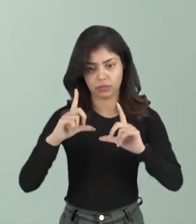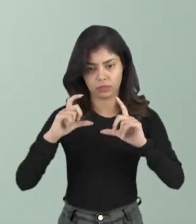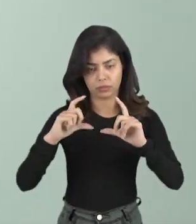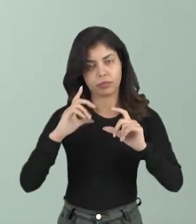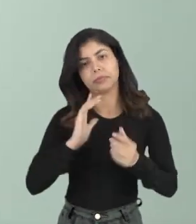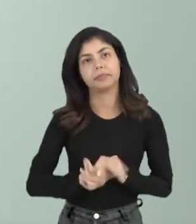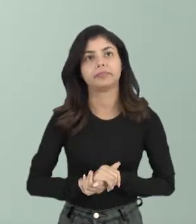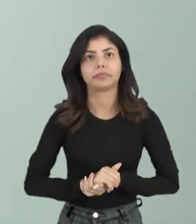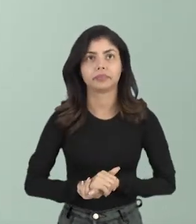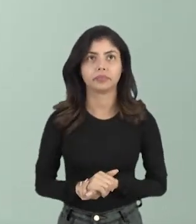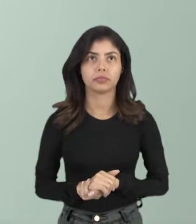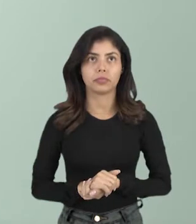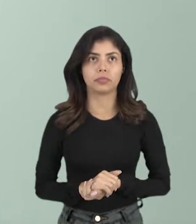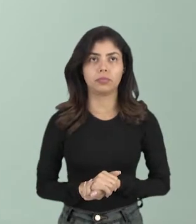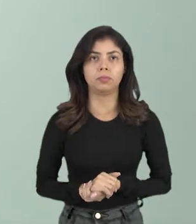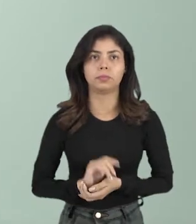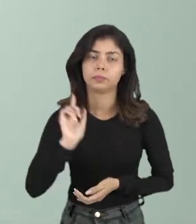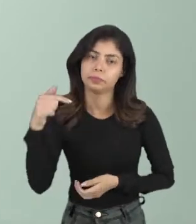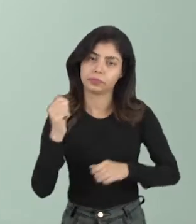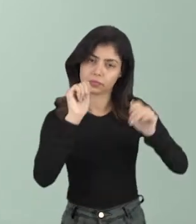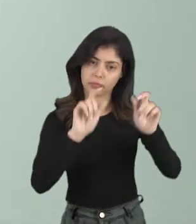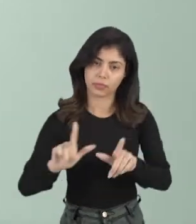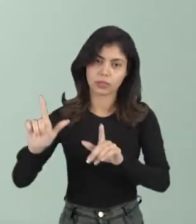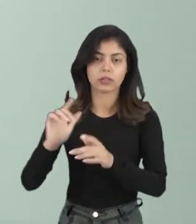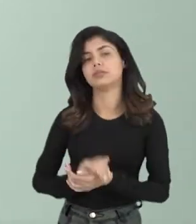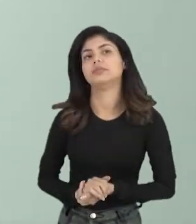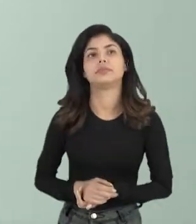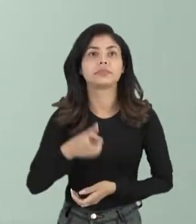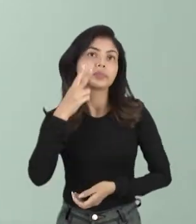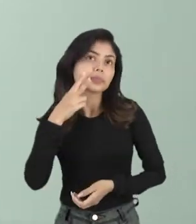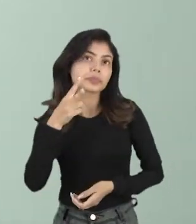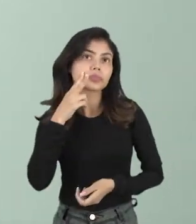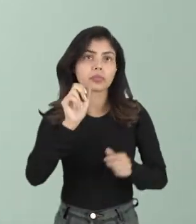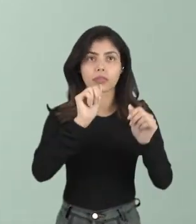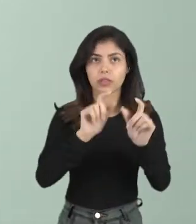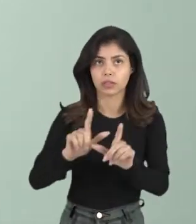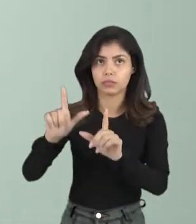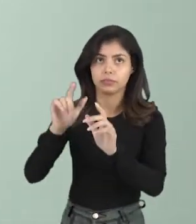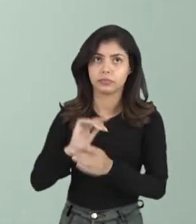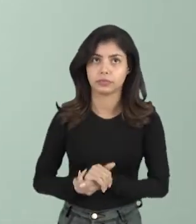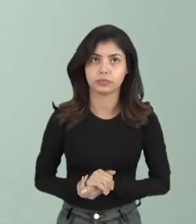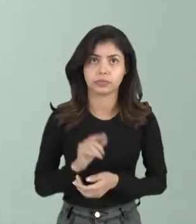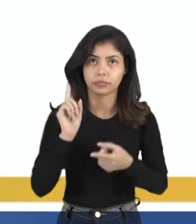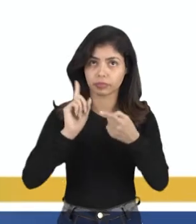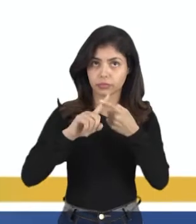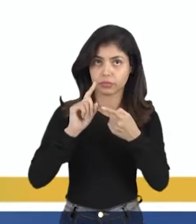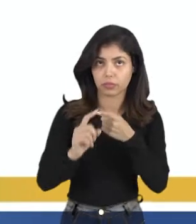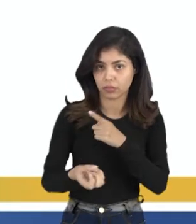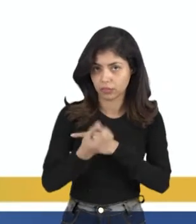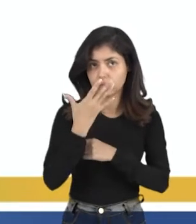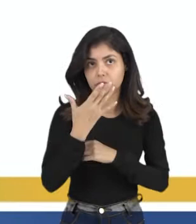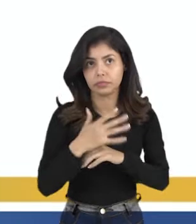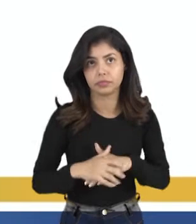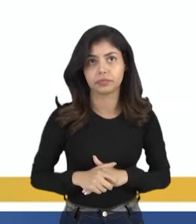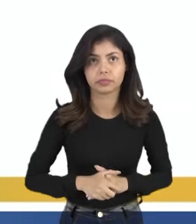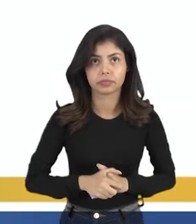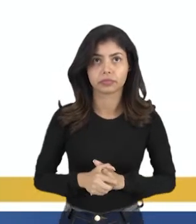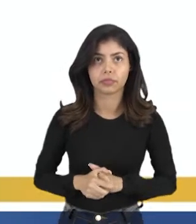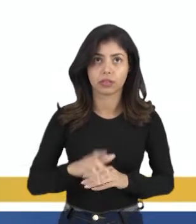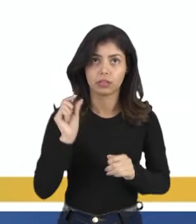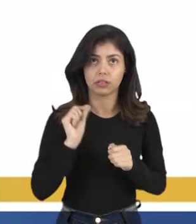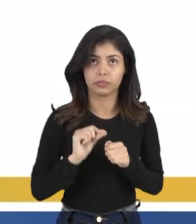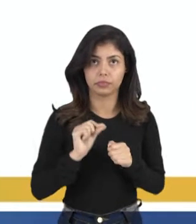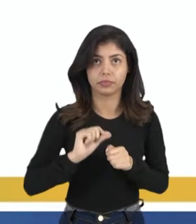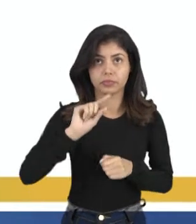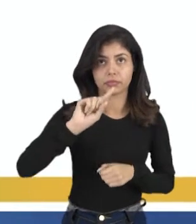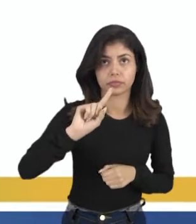máquina fotográfica. No próximo slide, eu quero que você acompanhe comigo a primeira fotografia que foi feita